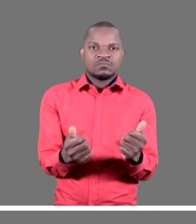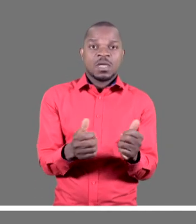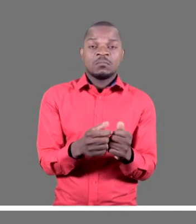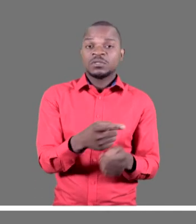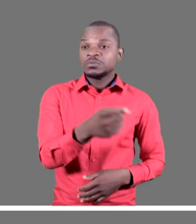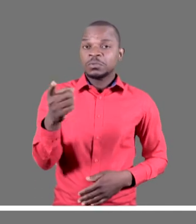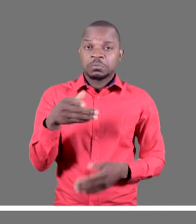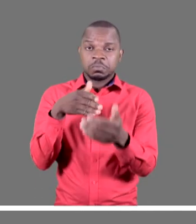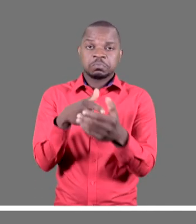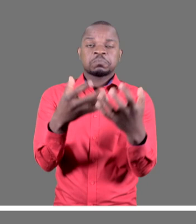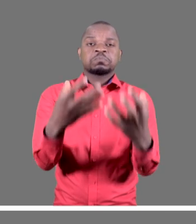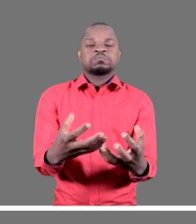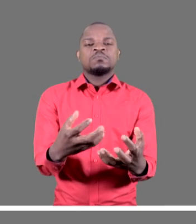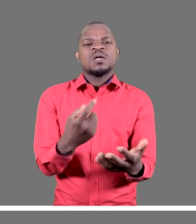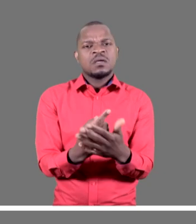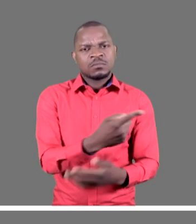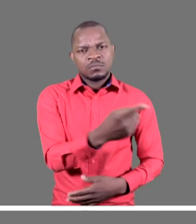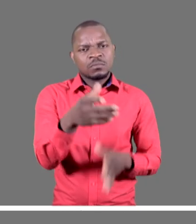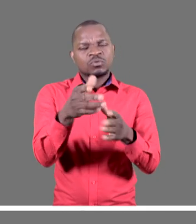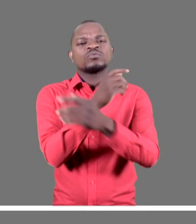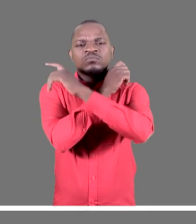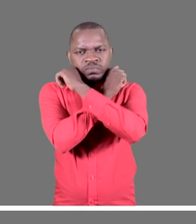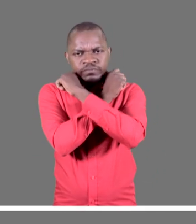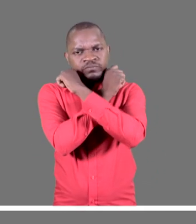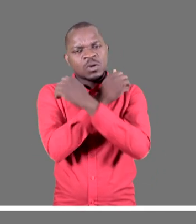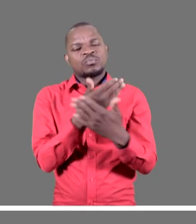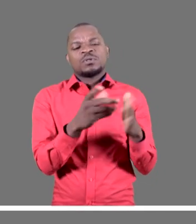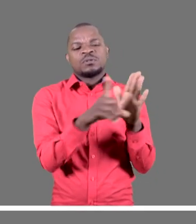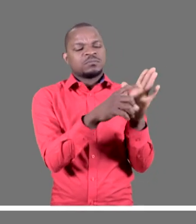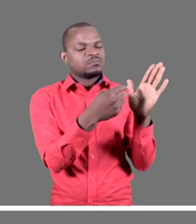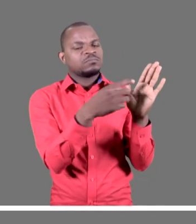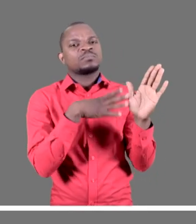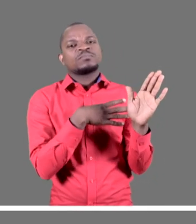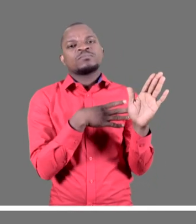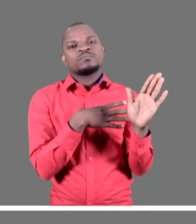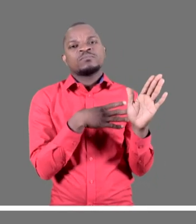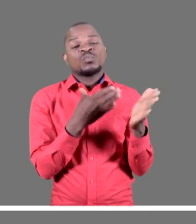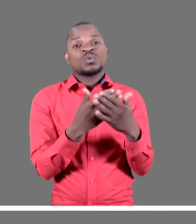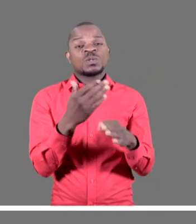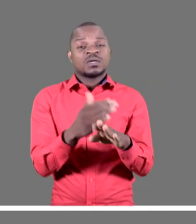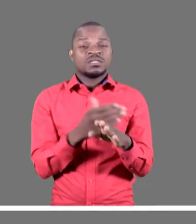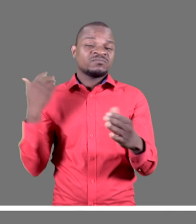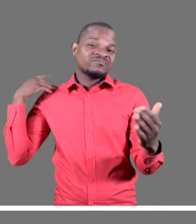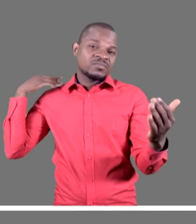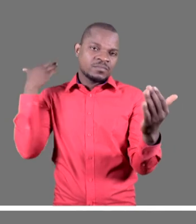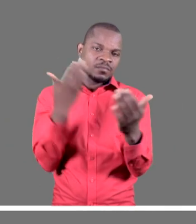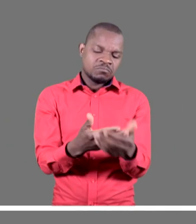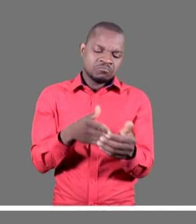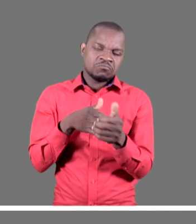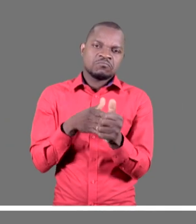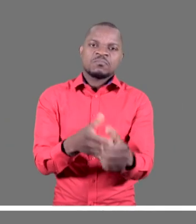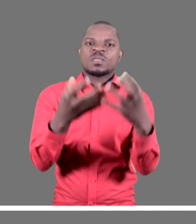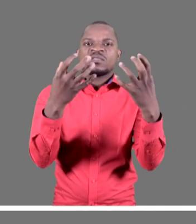pessoas que não cumprem com a lei lá existente, porque a lei existe. Tanto que, de lá para cá, a lei não é